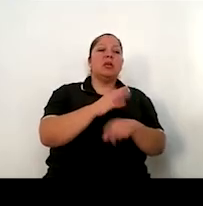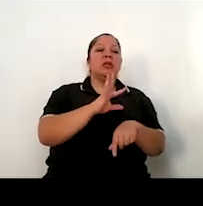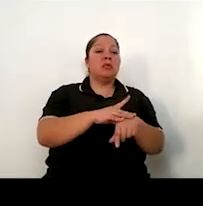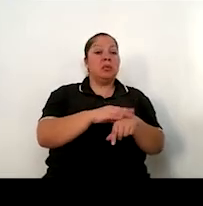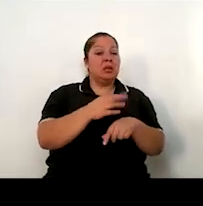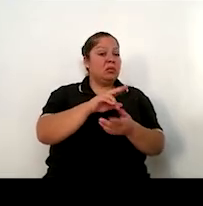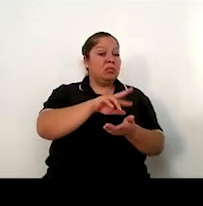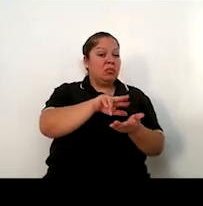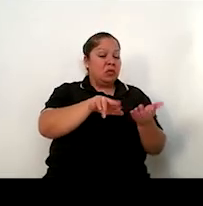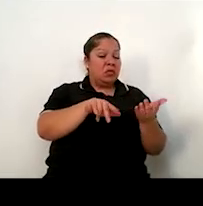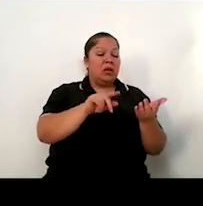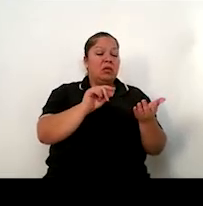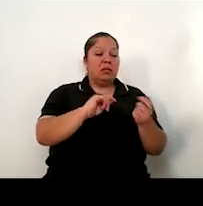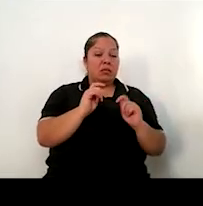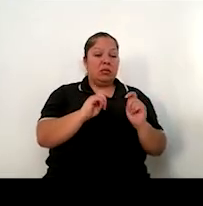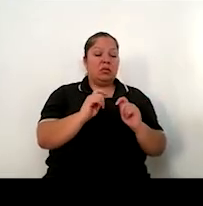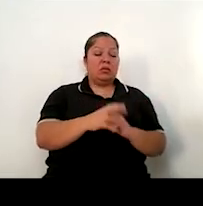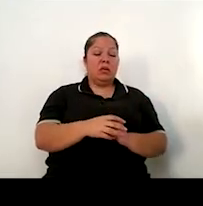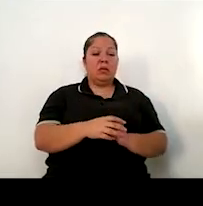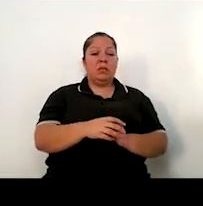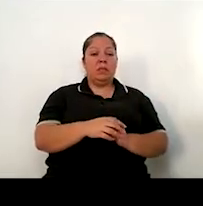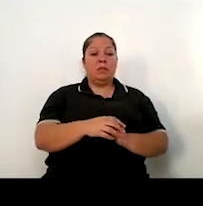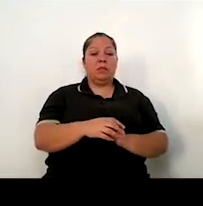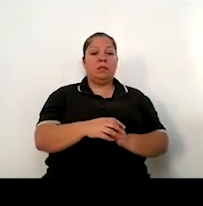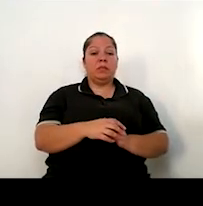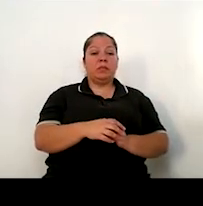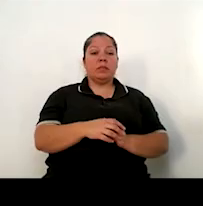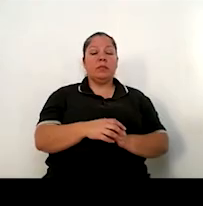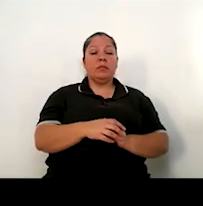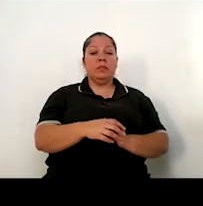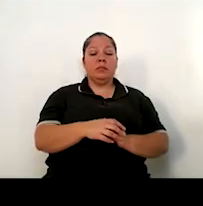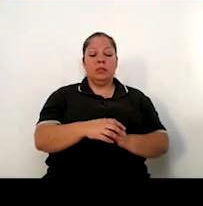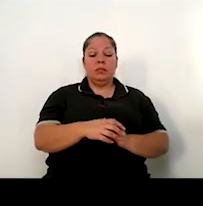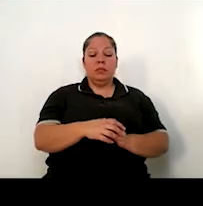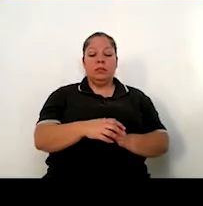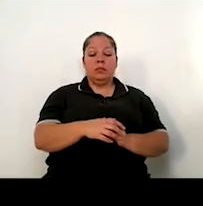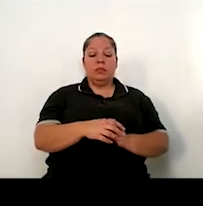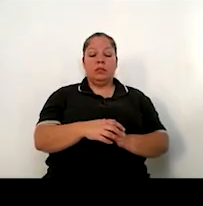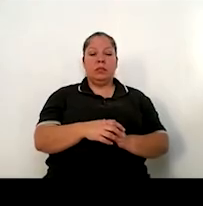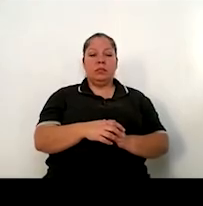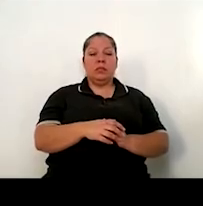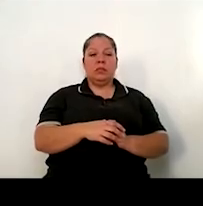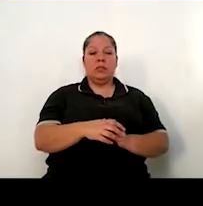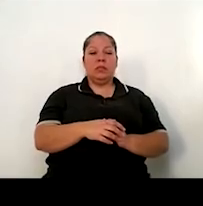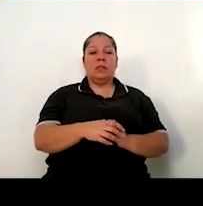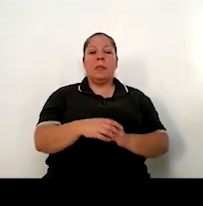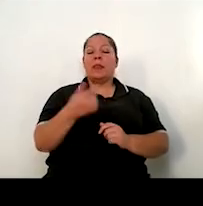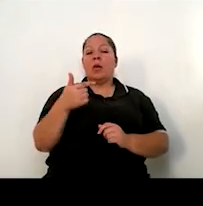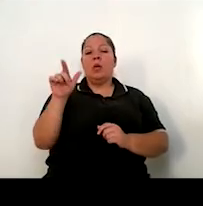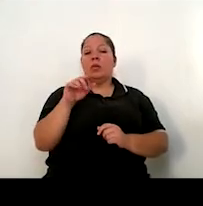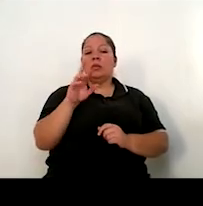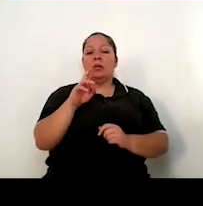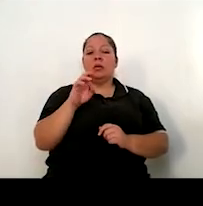doença infecciosa, tudo pode ser encontrado aí pela colonoscopia. A reto-sigmoidoscopia, ele é um